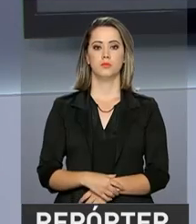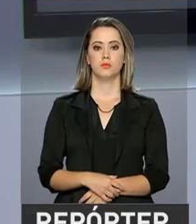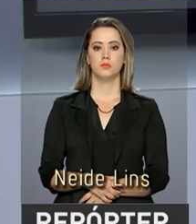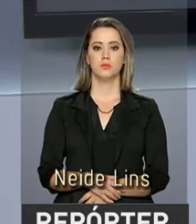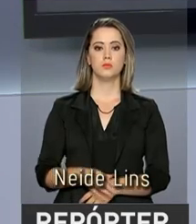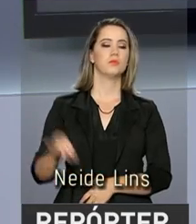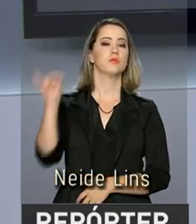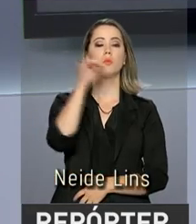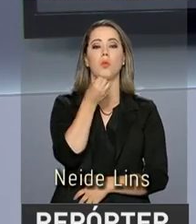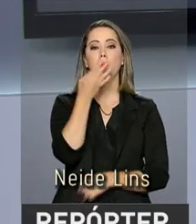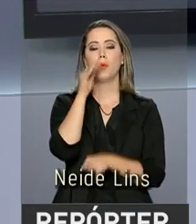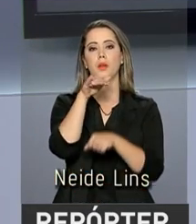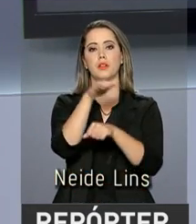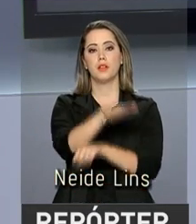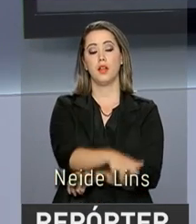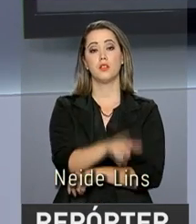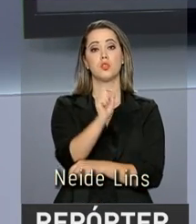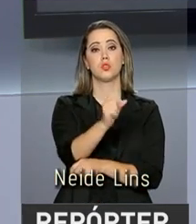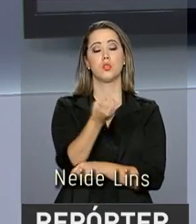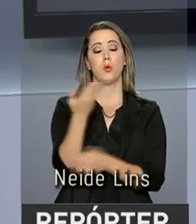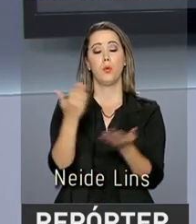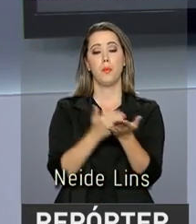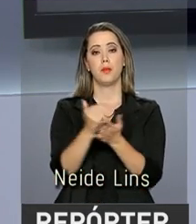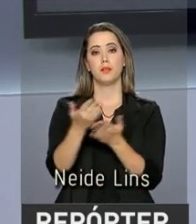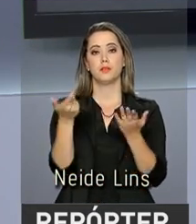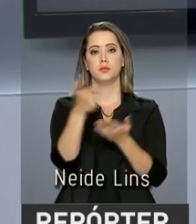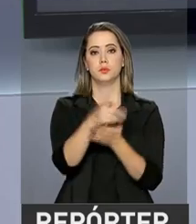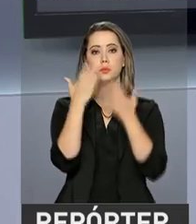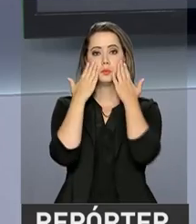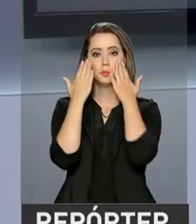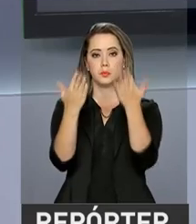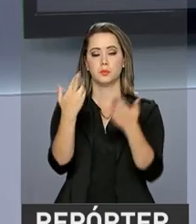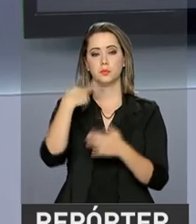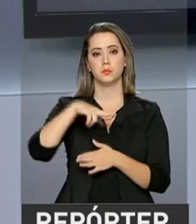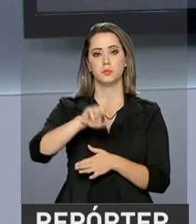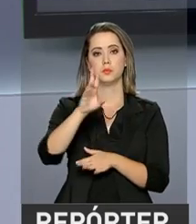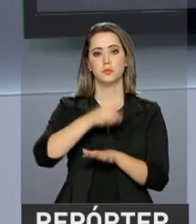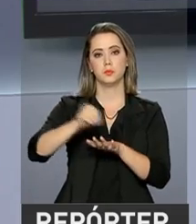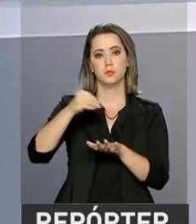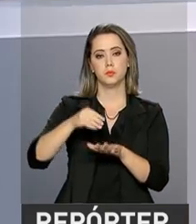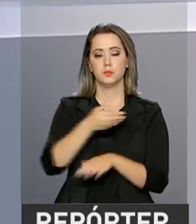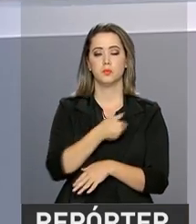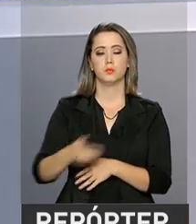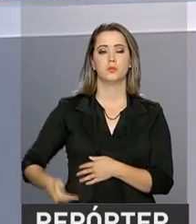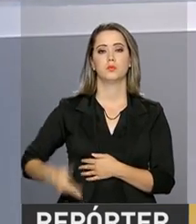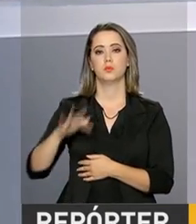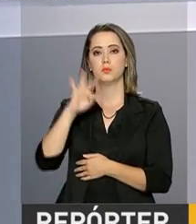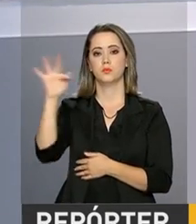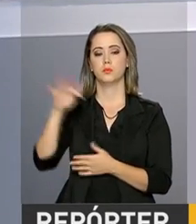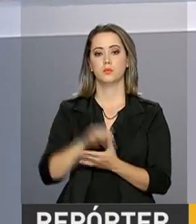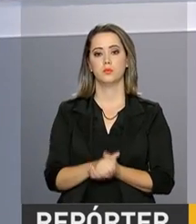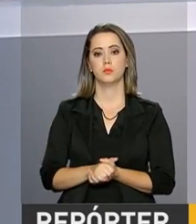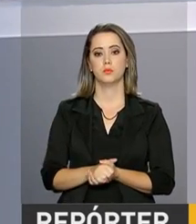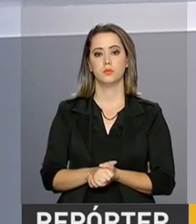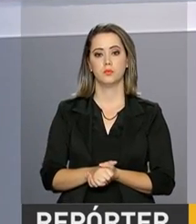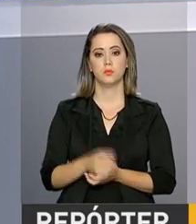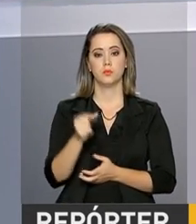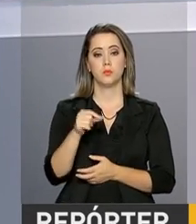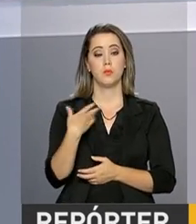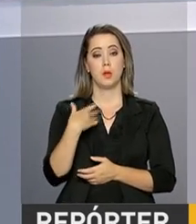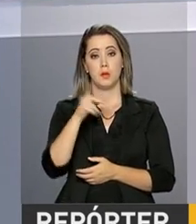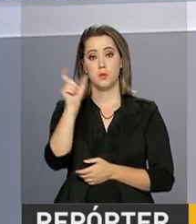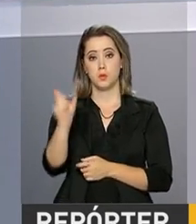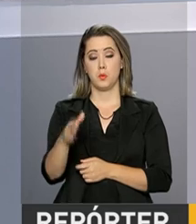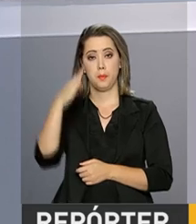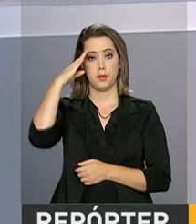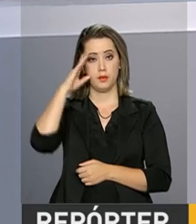Olá boa tarde começa agora o repórter NBR com as notícias do governo federal os últimos militares das Forças